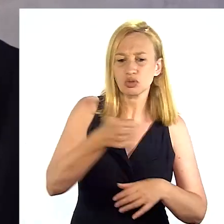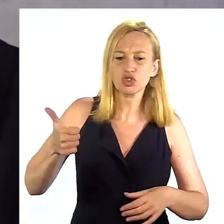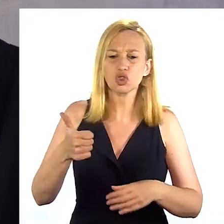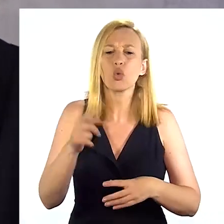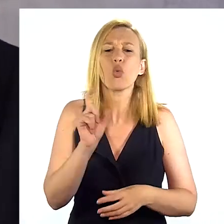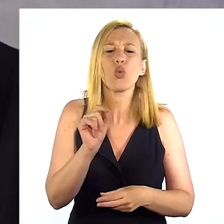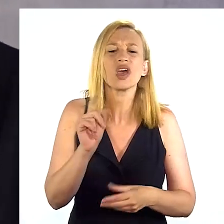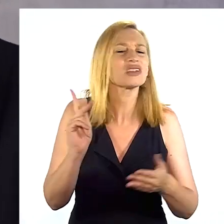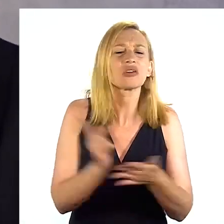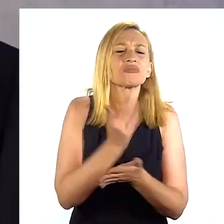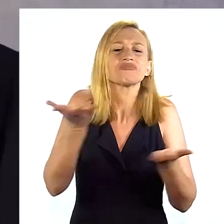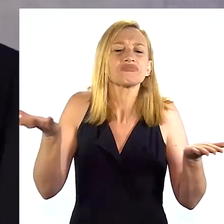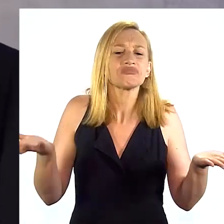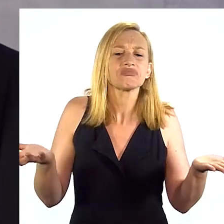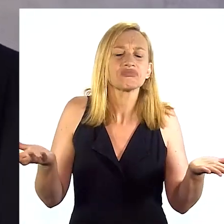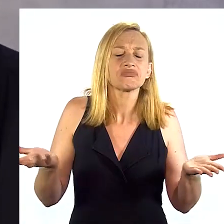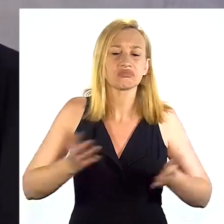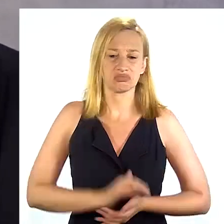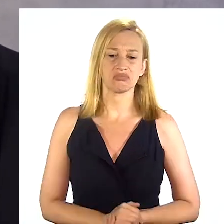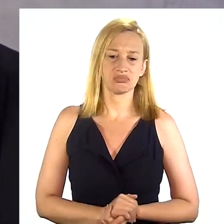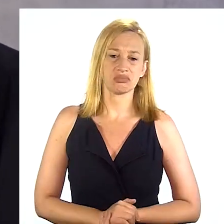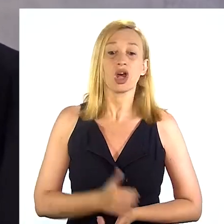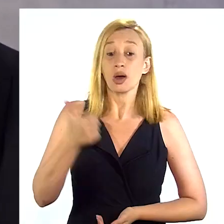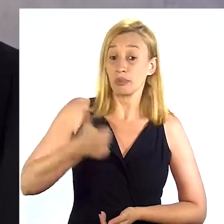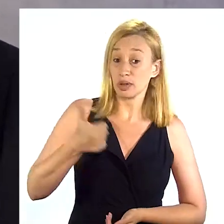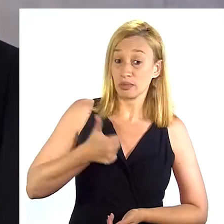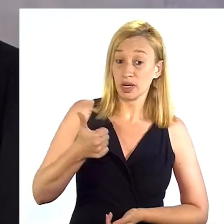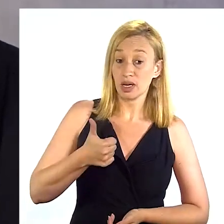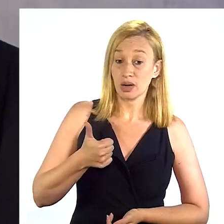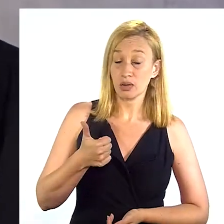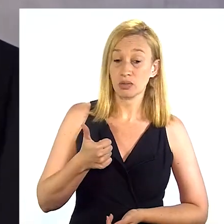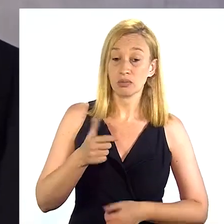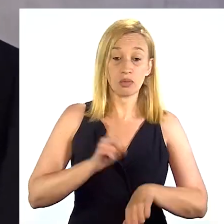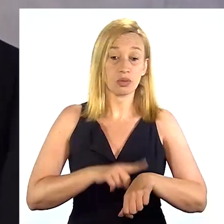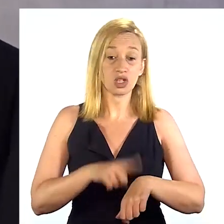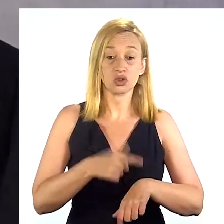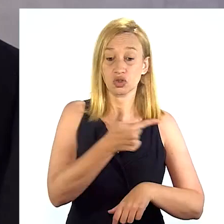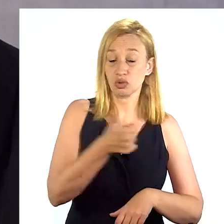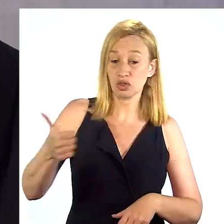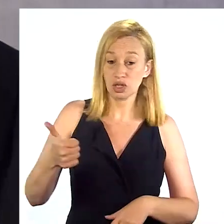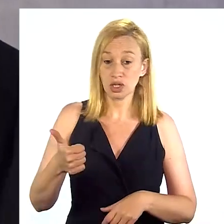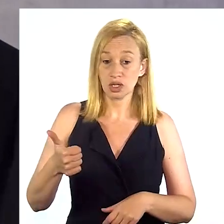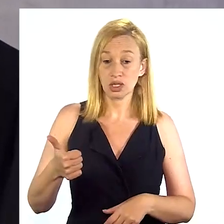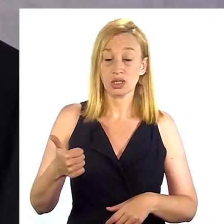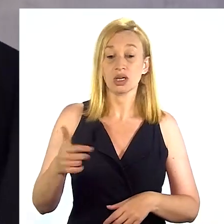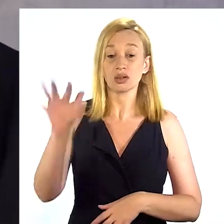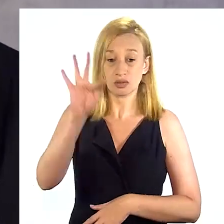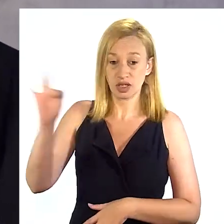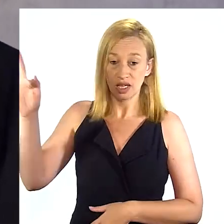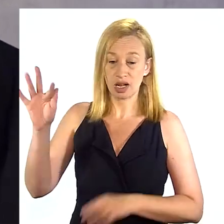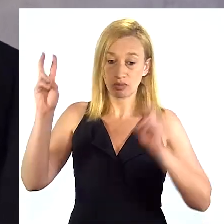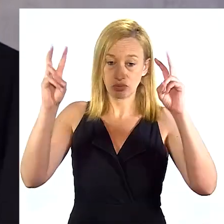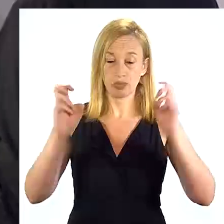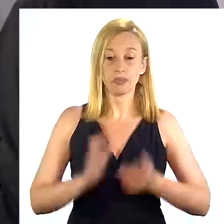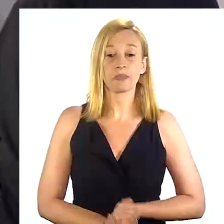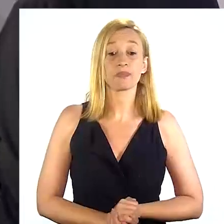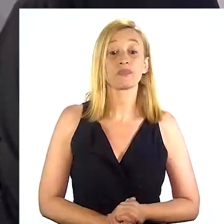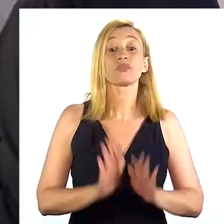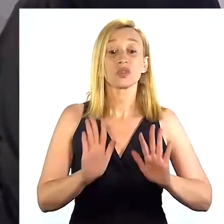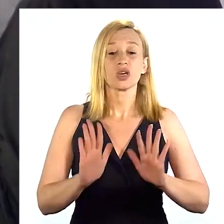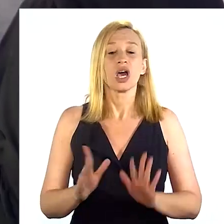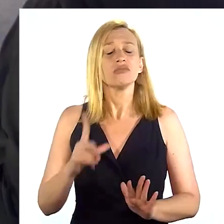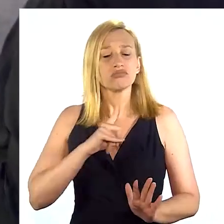aí para 2021. O que está no radar para o primeiro semestre de 2021 em relação às concessões federais?